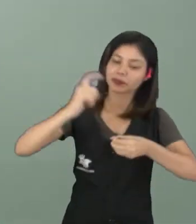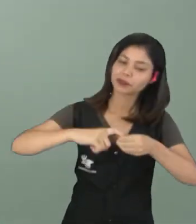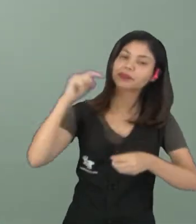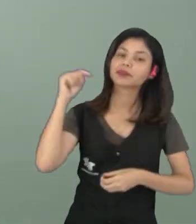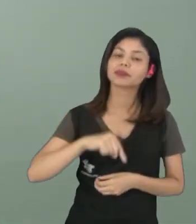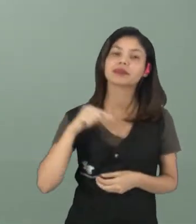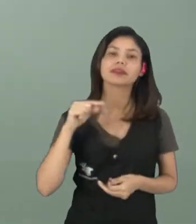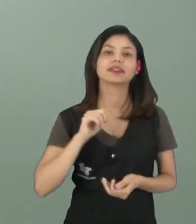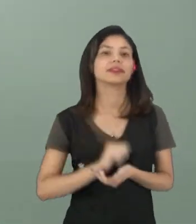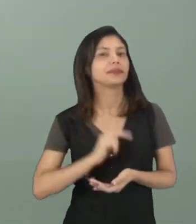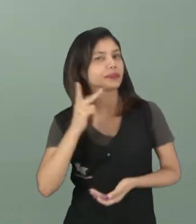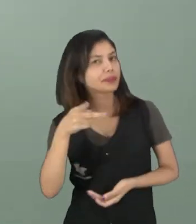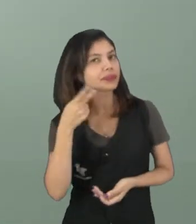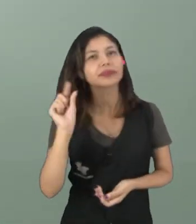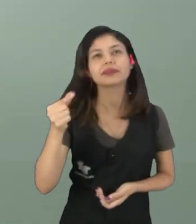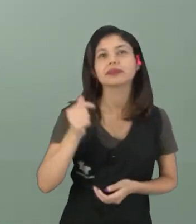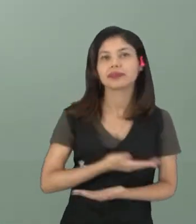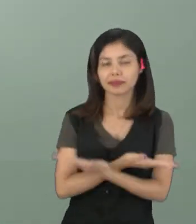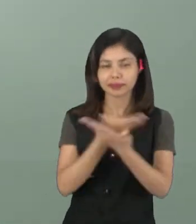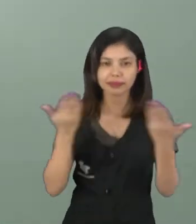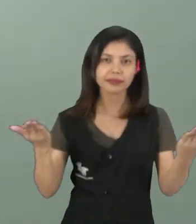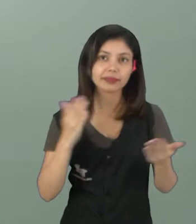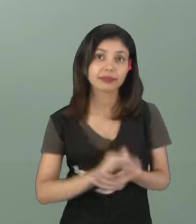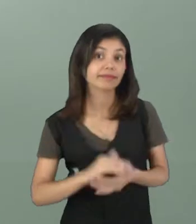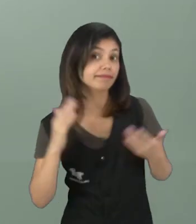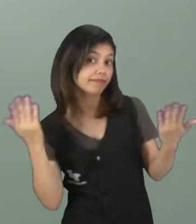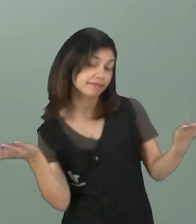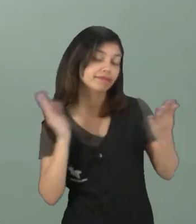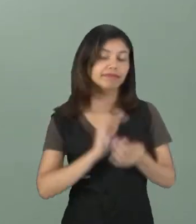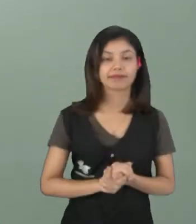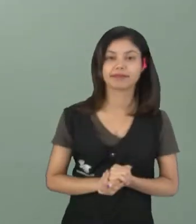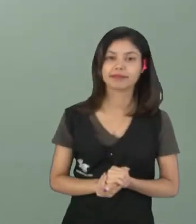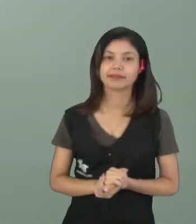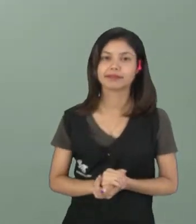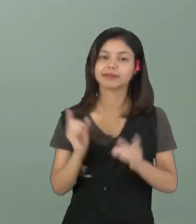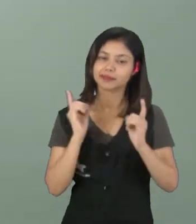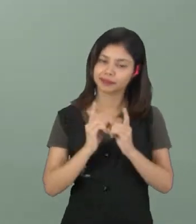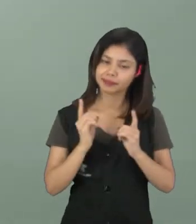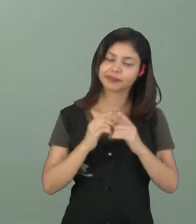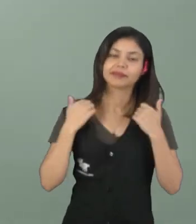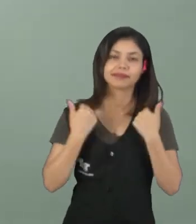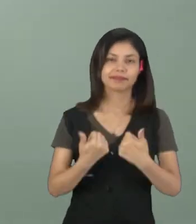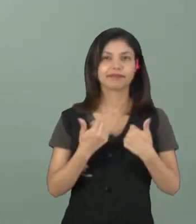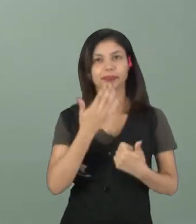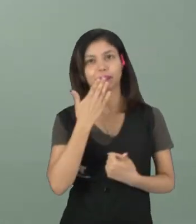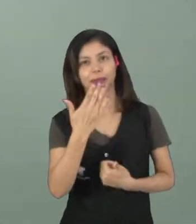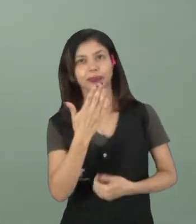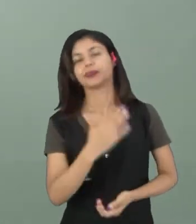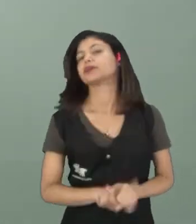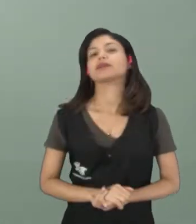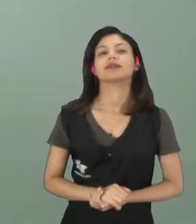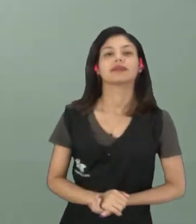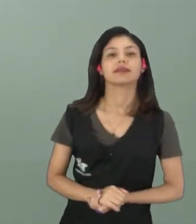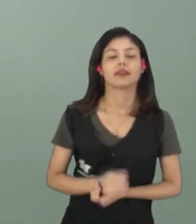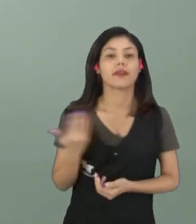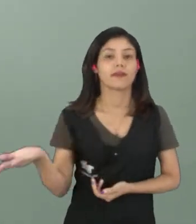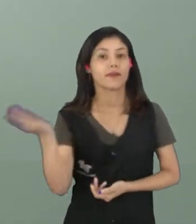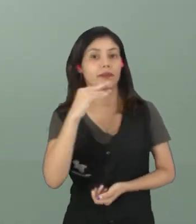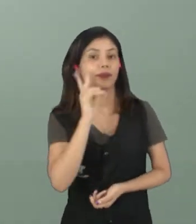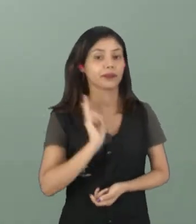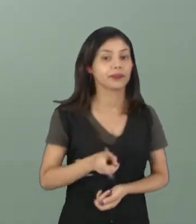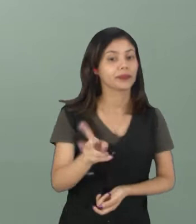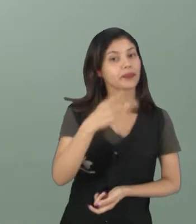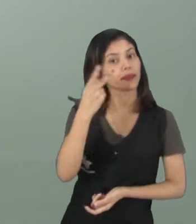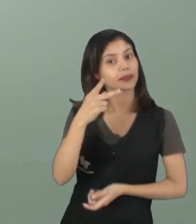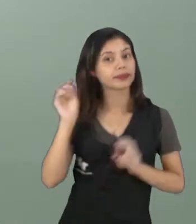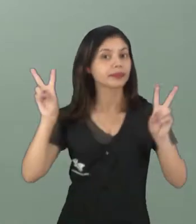que eu viesse aqui falar um pouquinho com vocês então eu atendi o seu pedido e vamos continuar falando